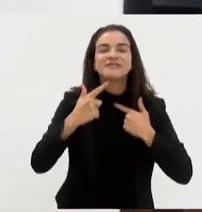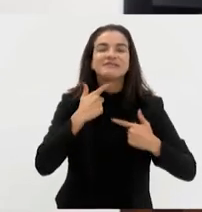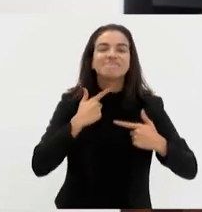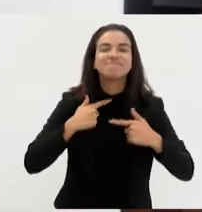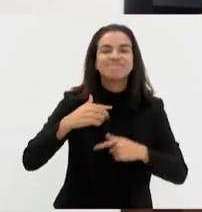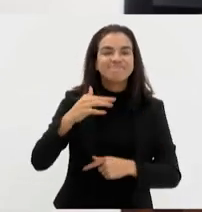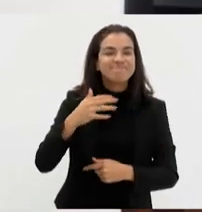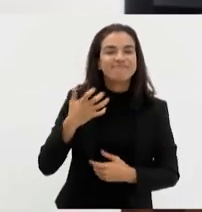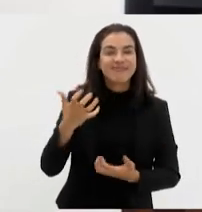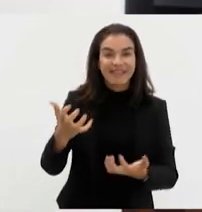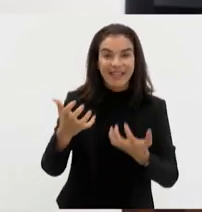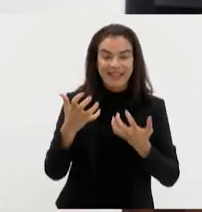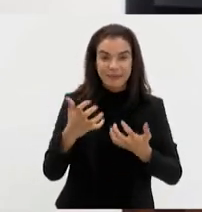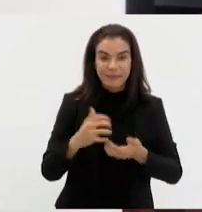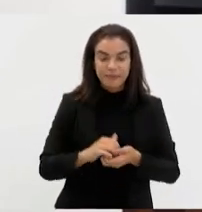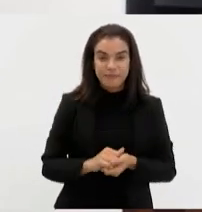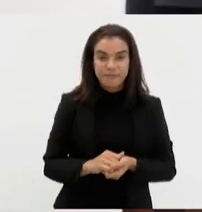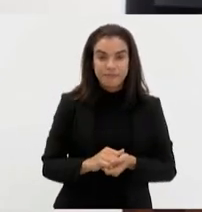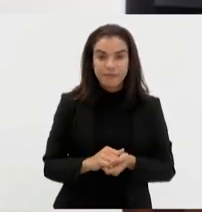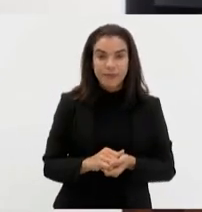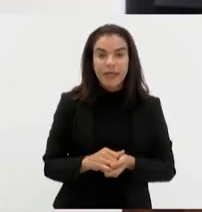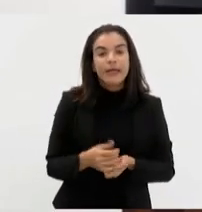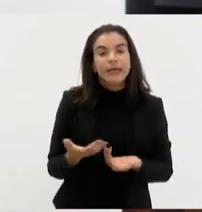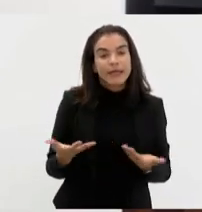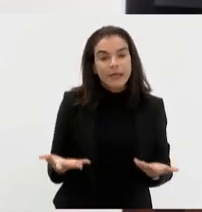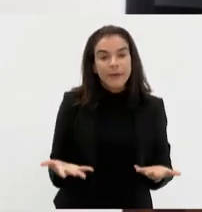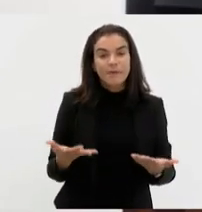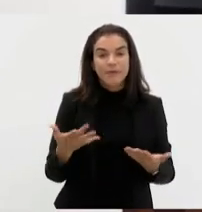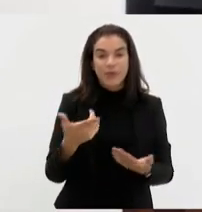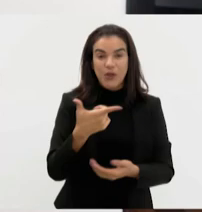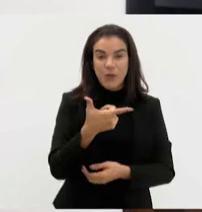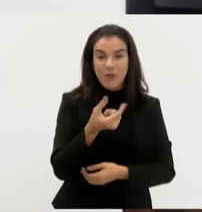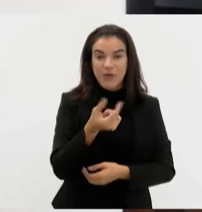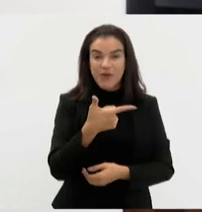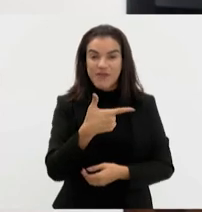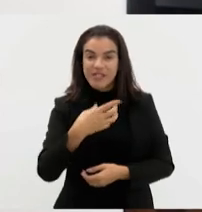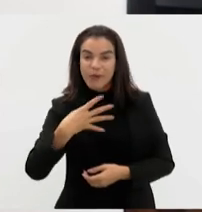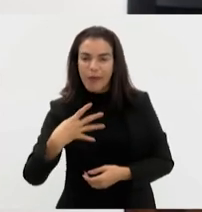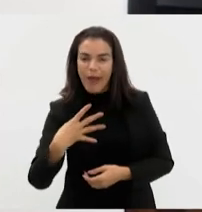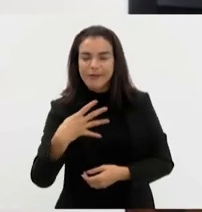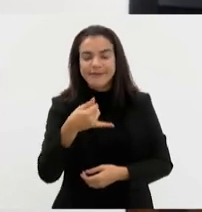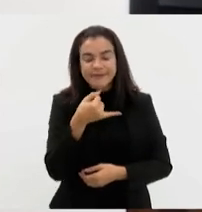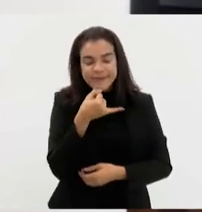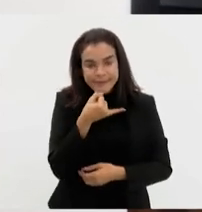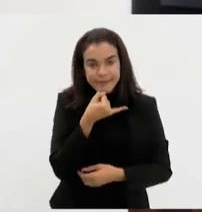ser. Infelizmente, 2024, a gente ainda vê